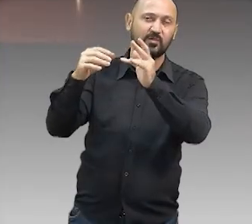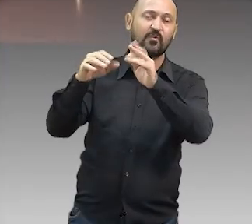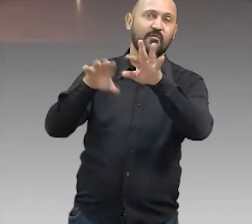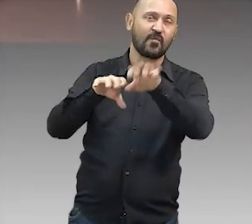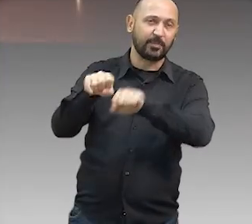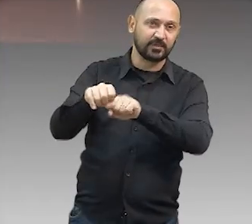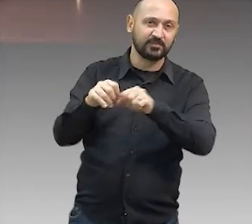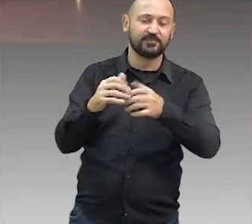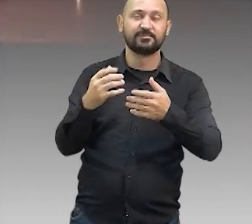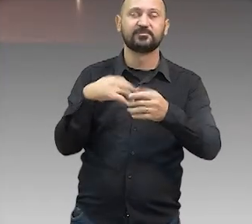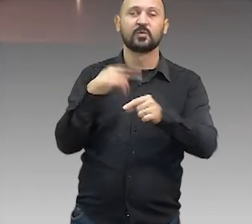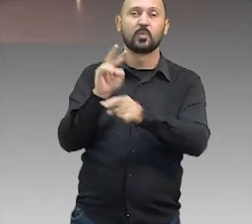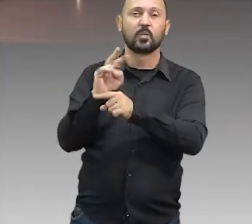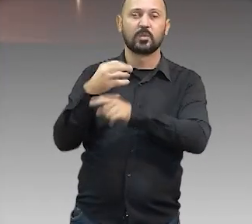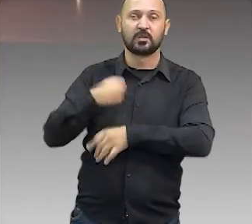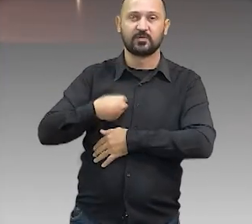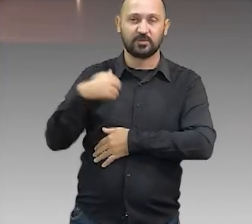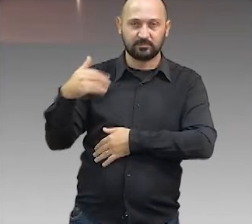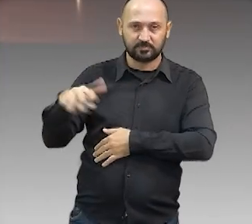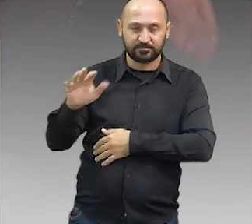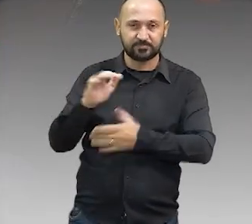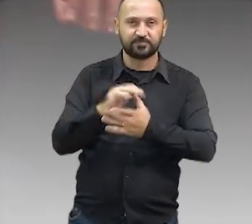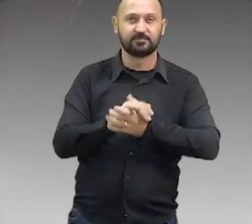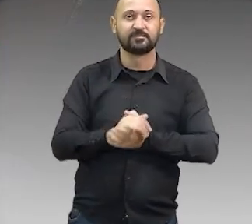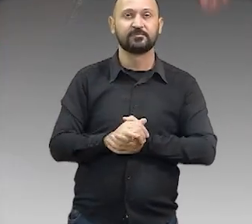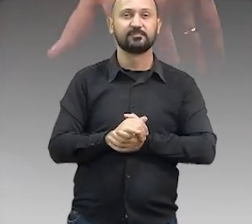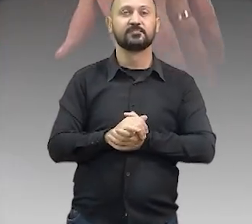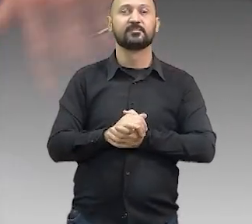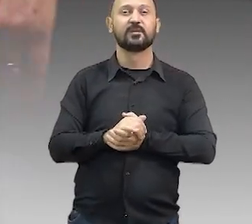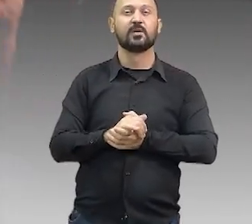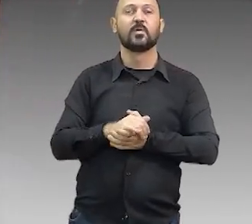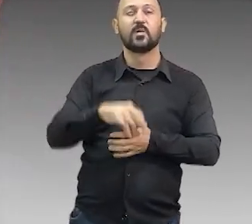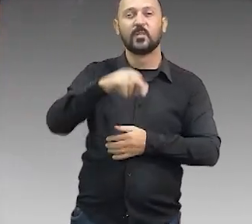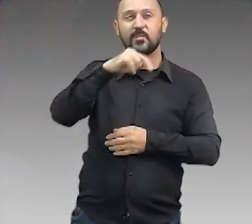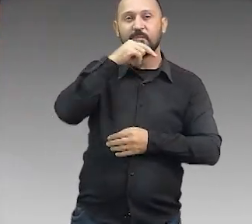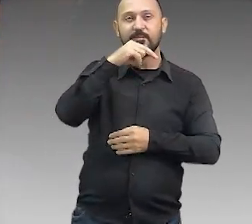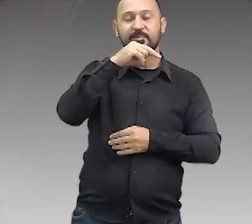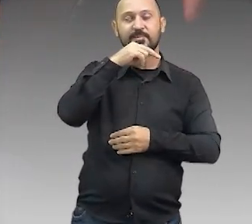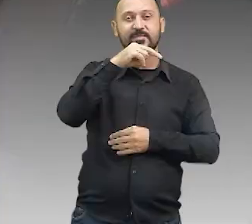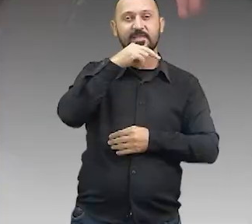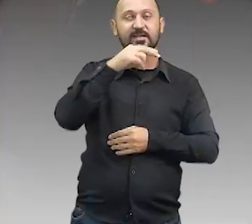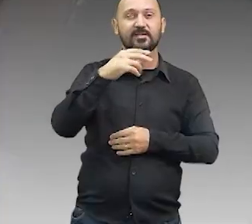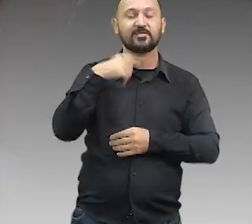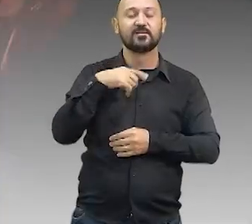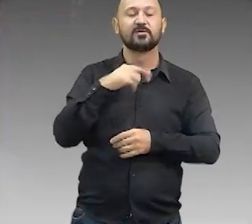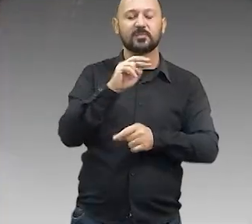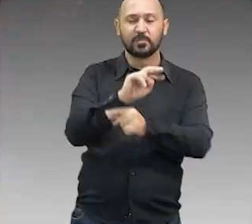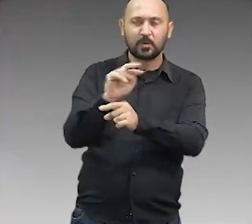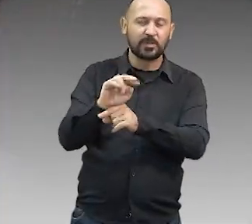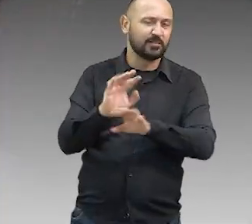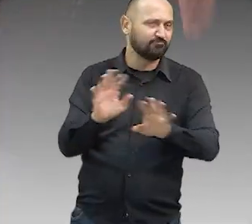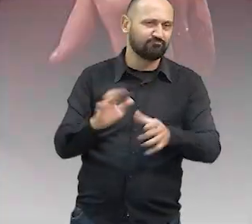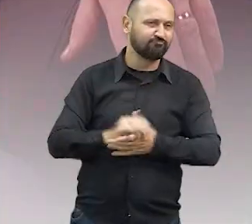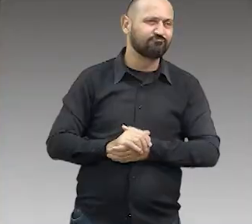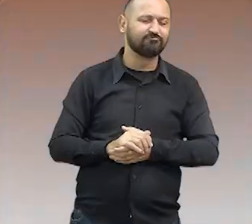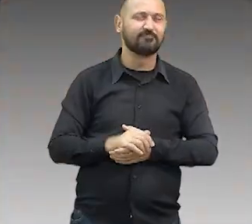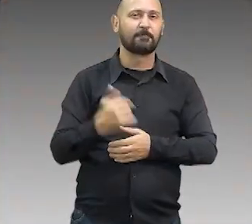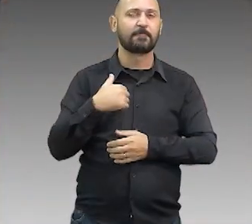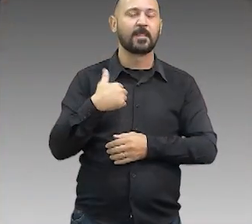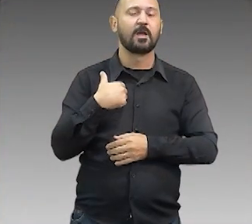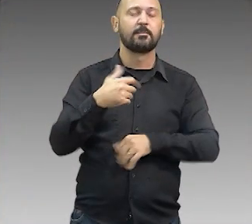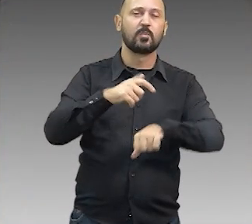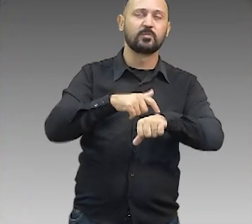ainda me dão cuidado. Eu divido meu tempo levando ele para a escola, às vezes fazendo umas viagens